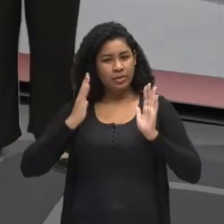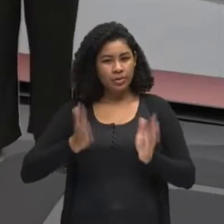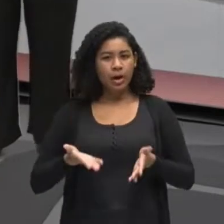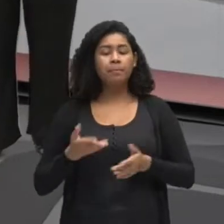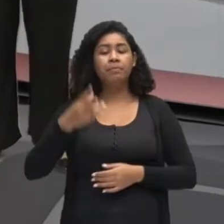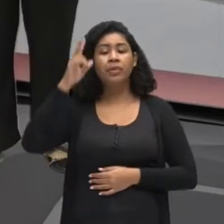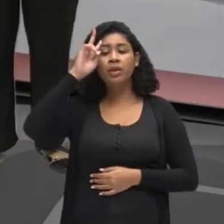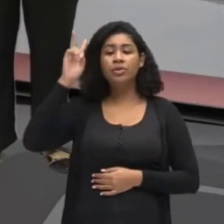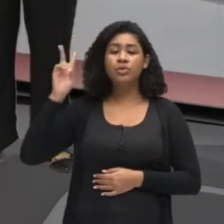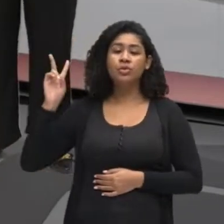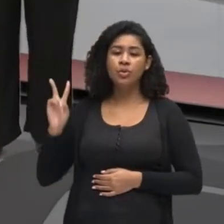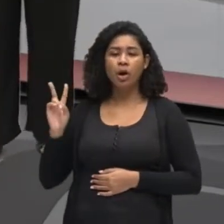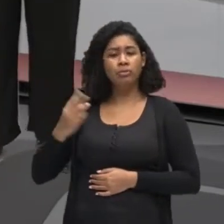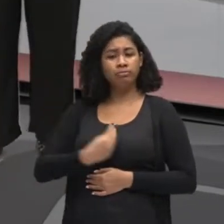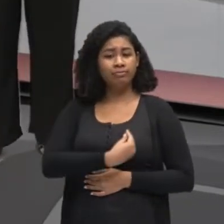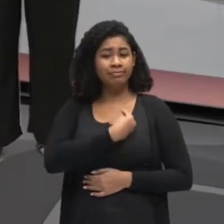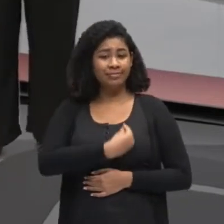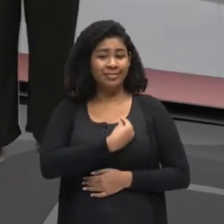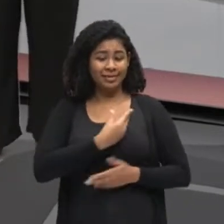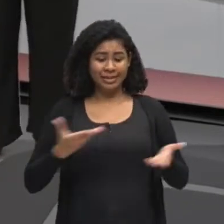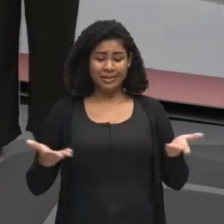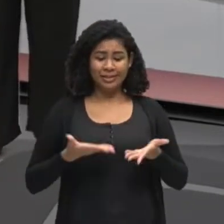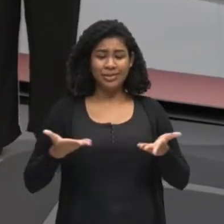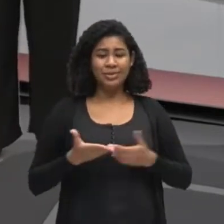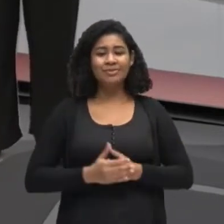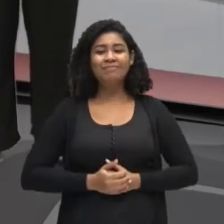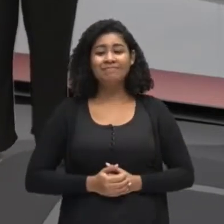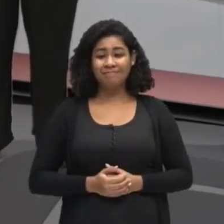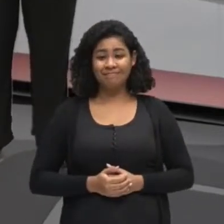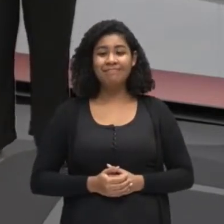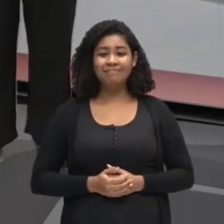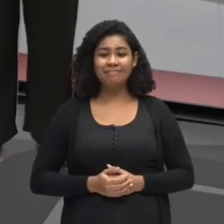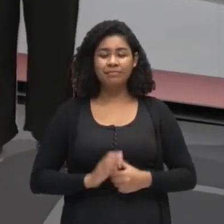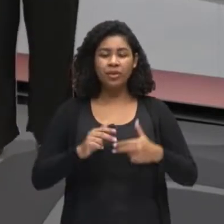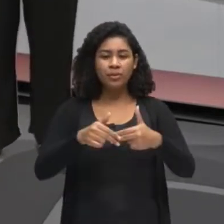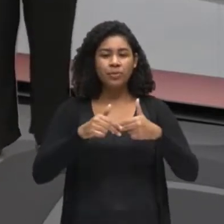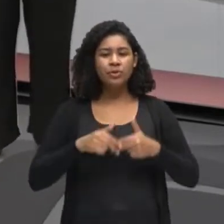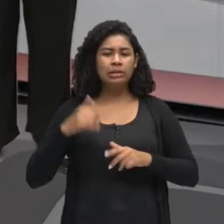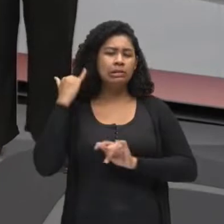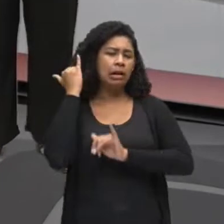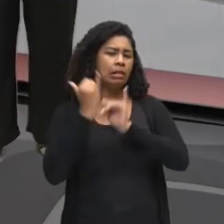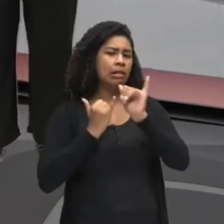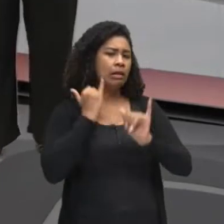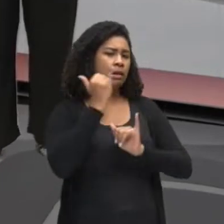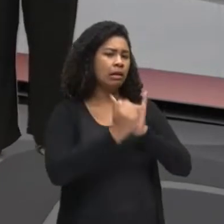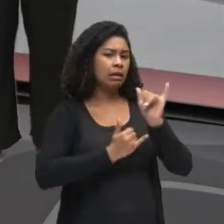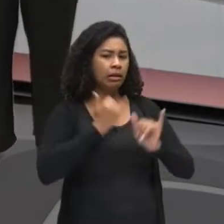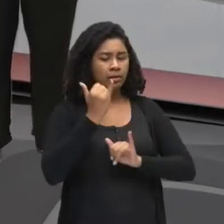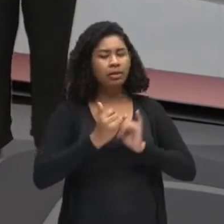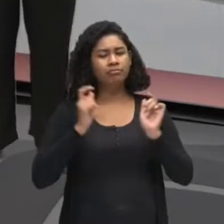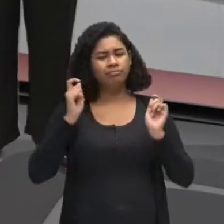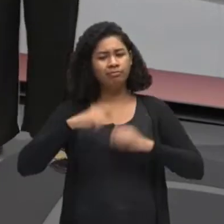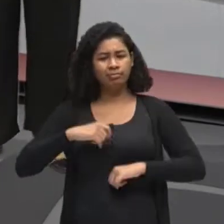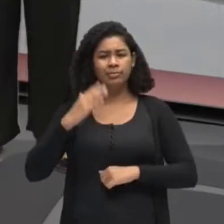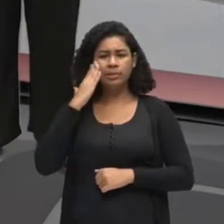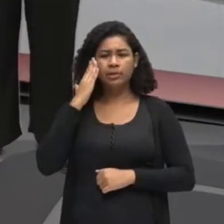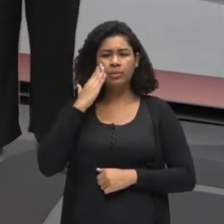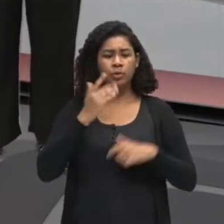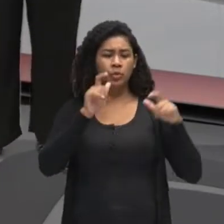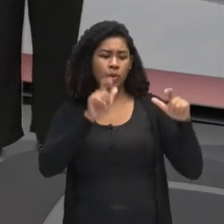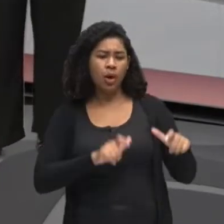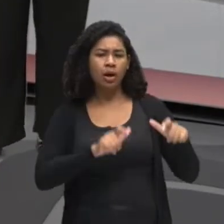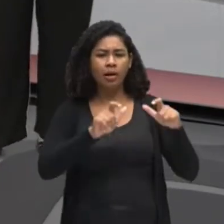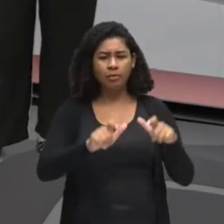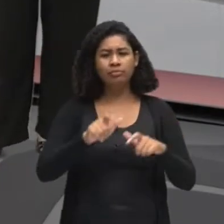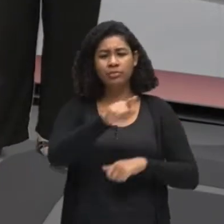é algo muito presente, ela está em tudo. Então, de repente, muitas dessas lendas ainda podem aí ser ouvidas na região, na